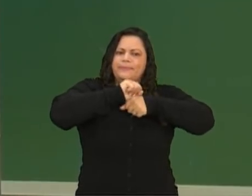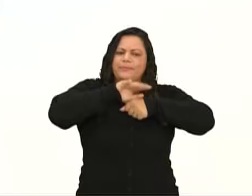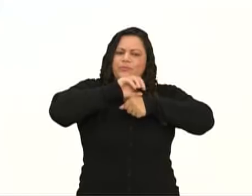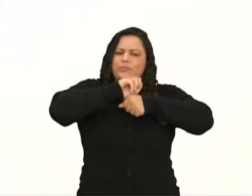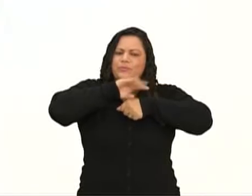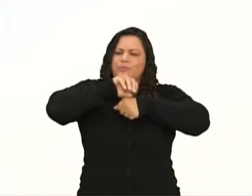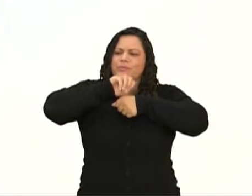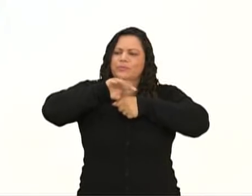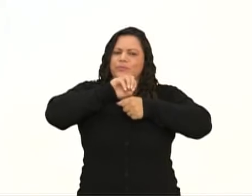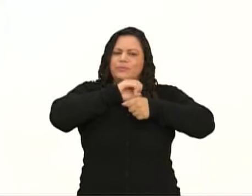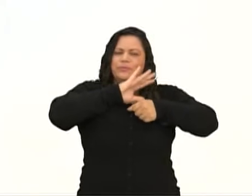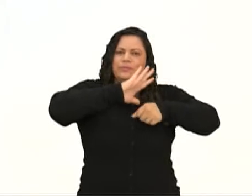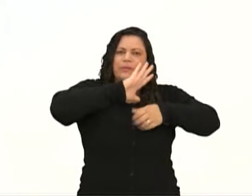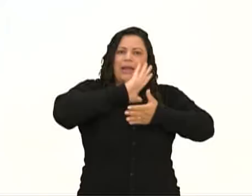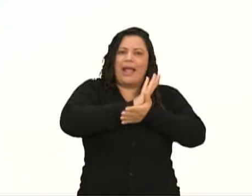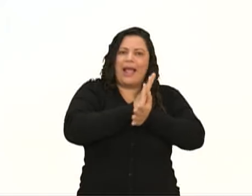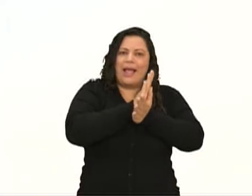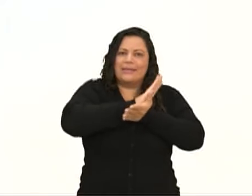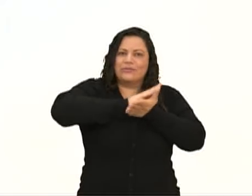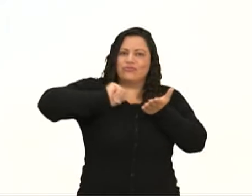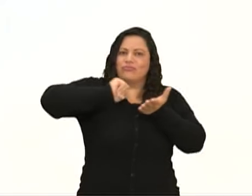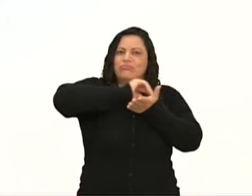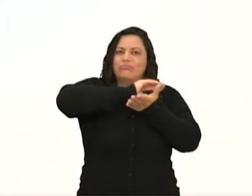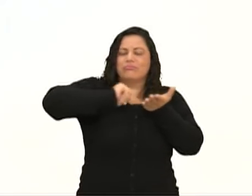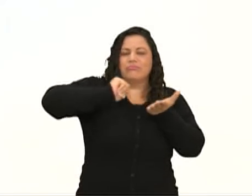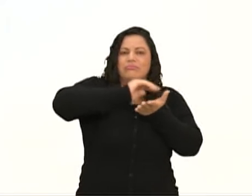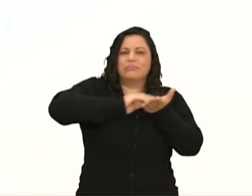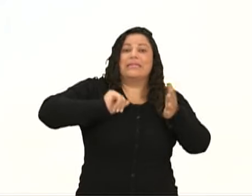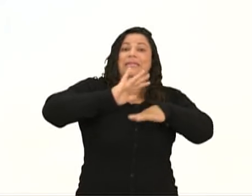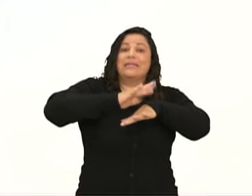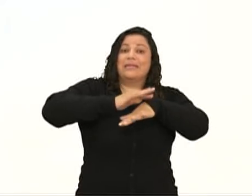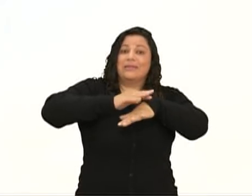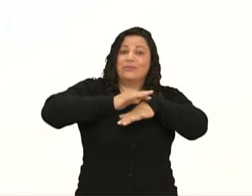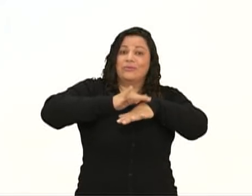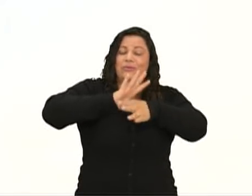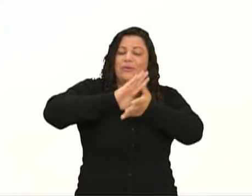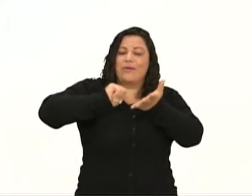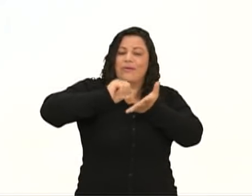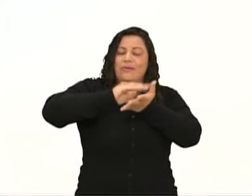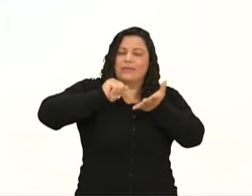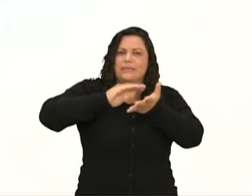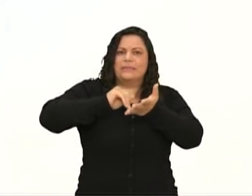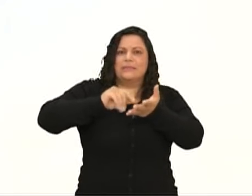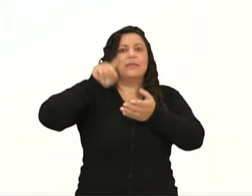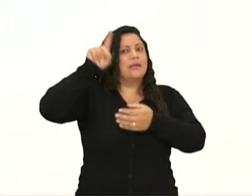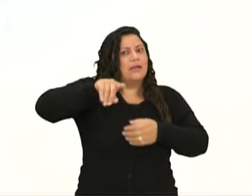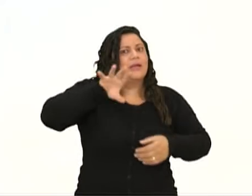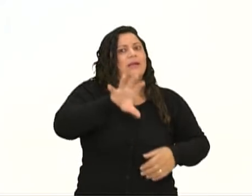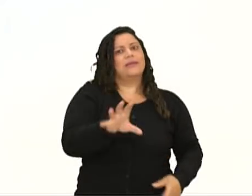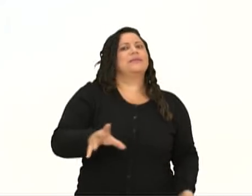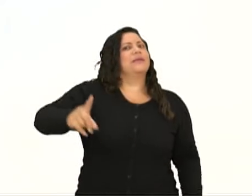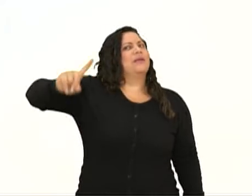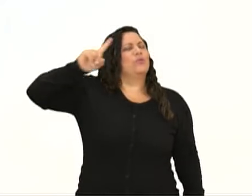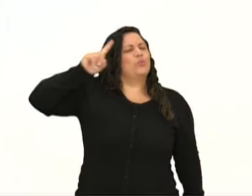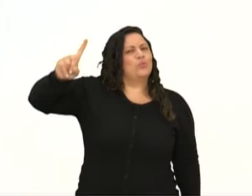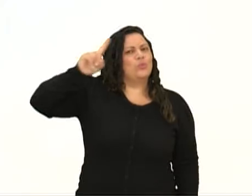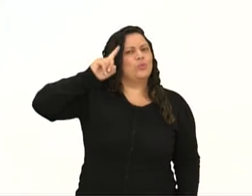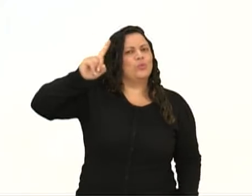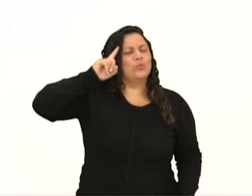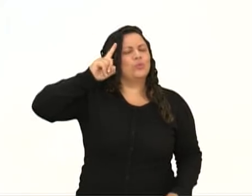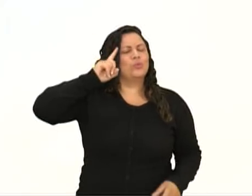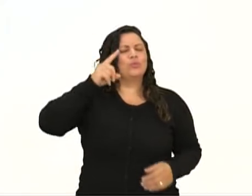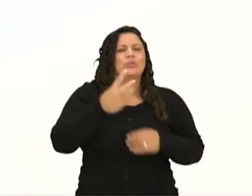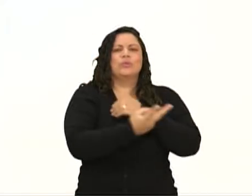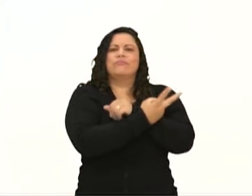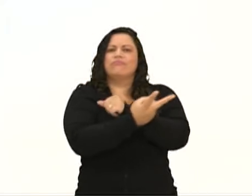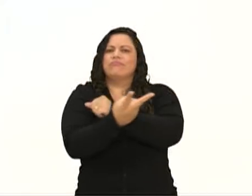a destruir aquela bactéria. E é assim que todos os dias nós estamos sendo protegidos. Por mais que a gente fique